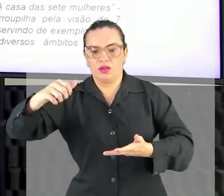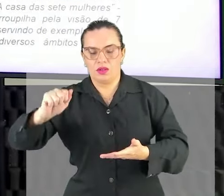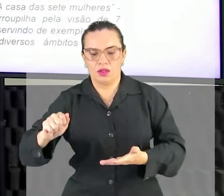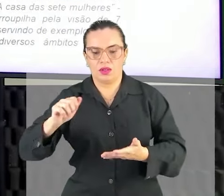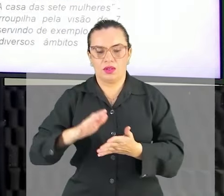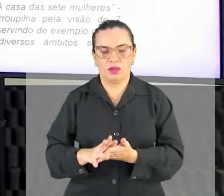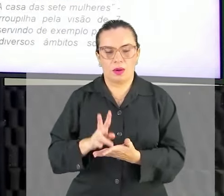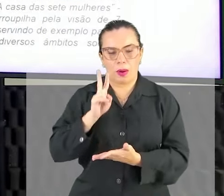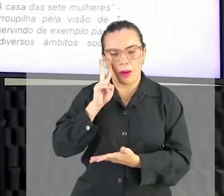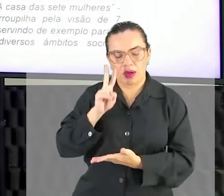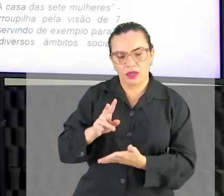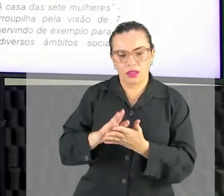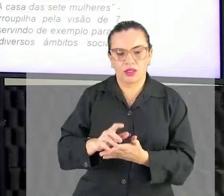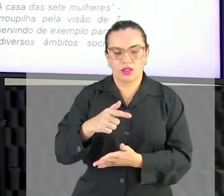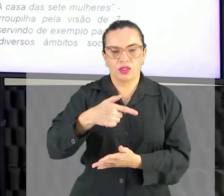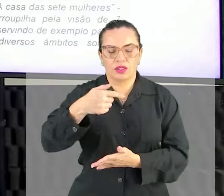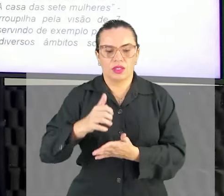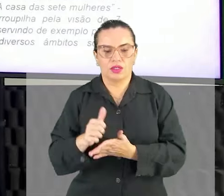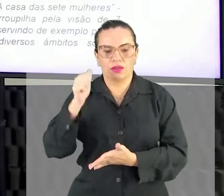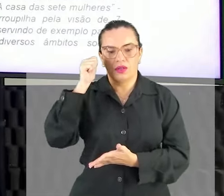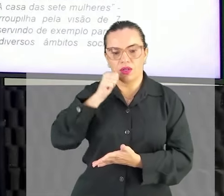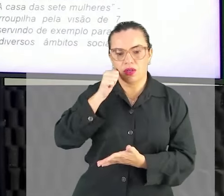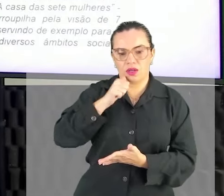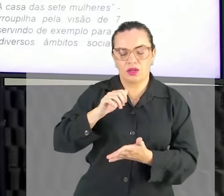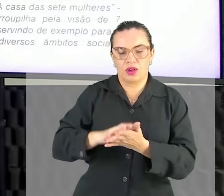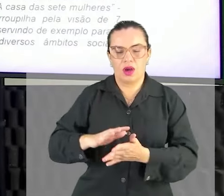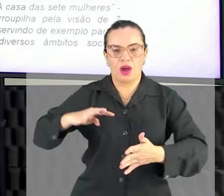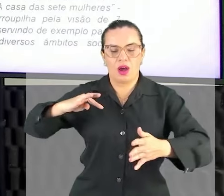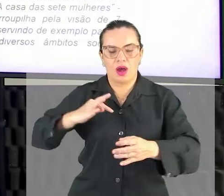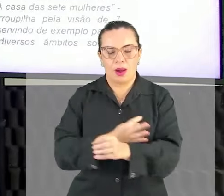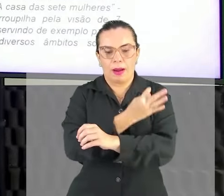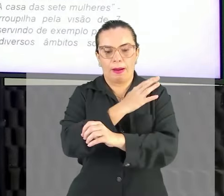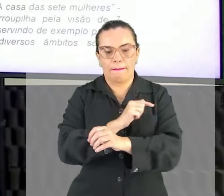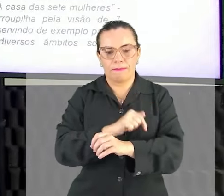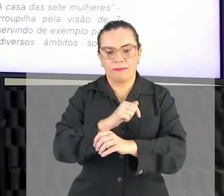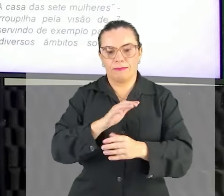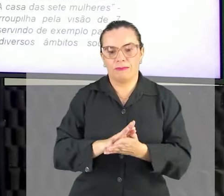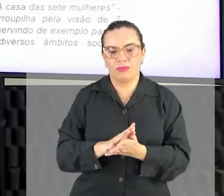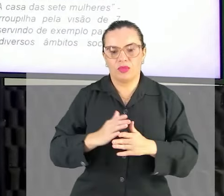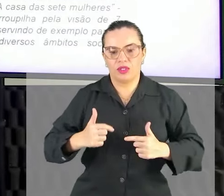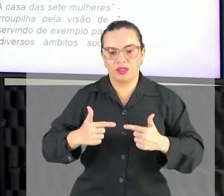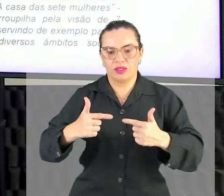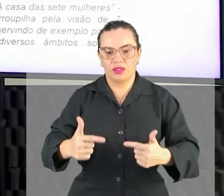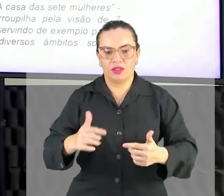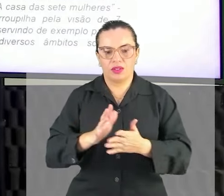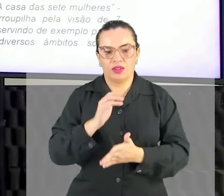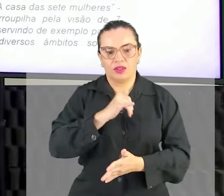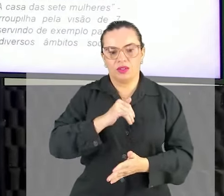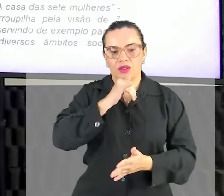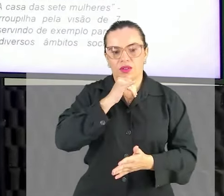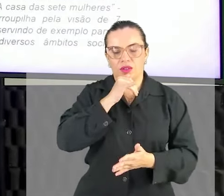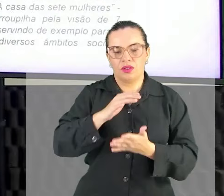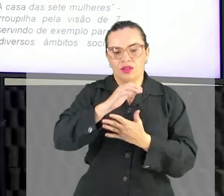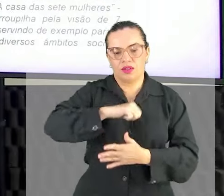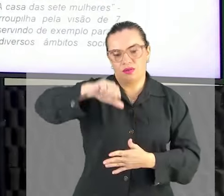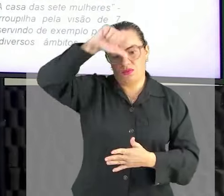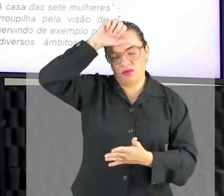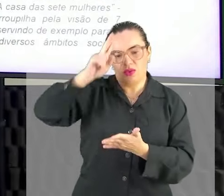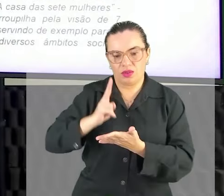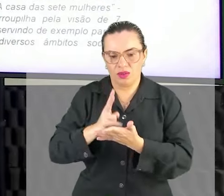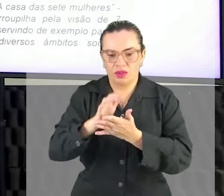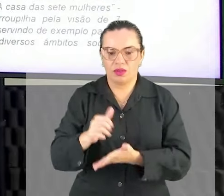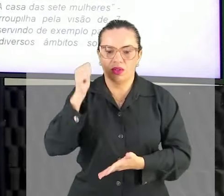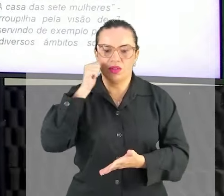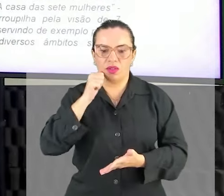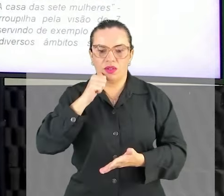cuidar dos feridos, servindo de exemplo para o reforço de estereótipos femininos nos diversos âmbitos sociais, principalmente no